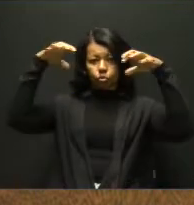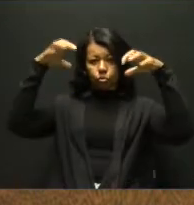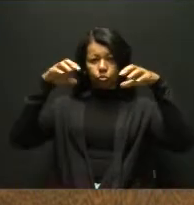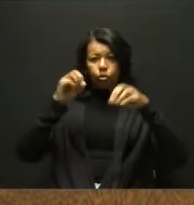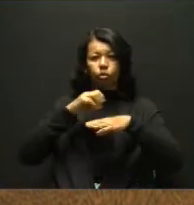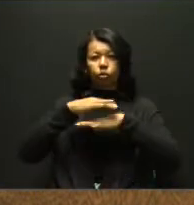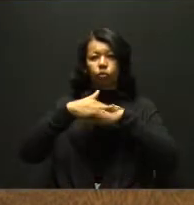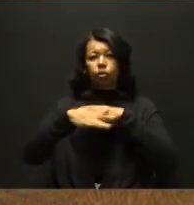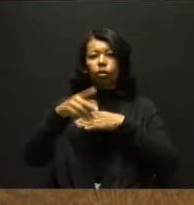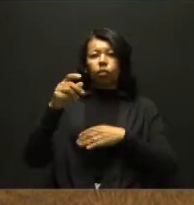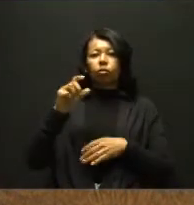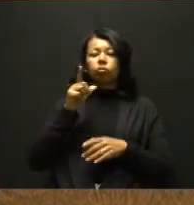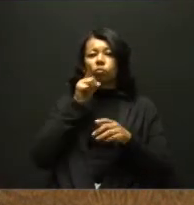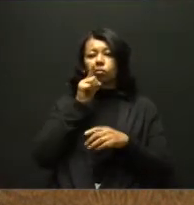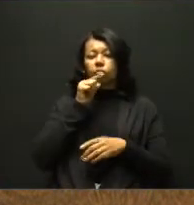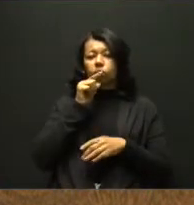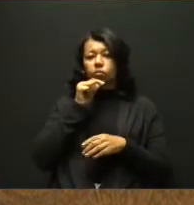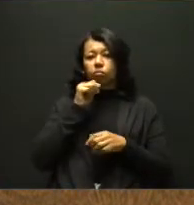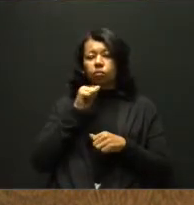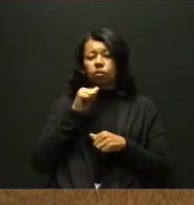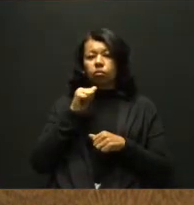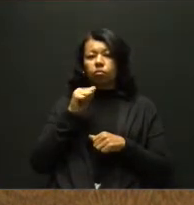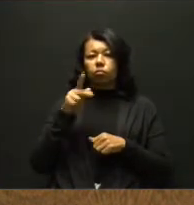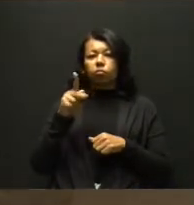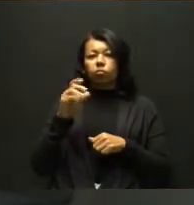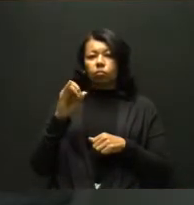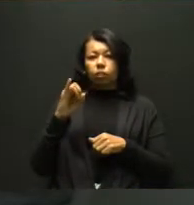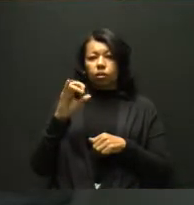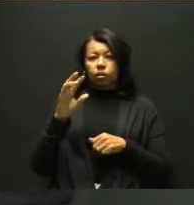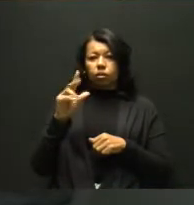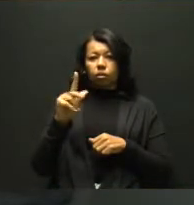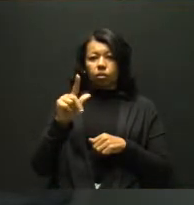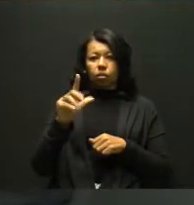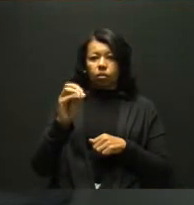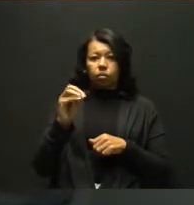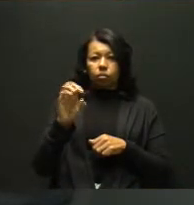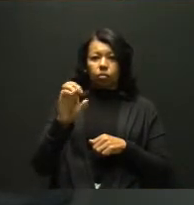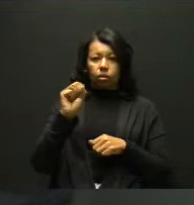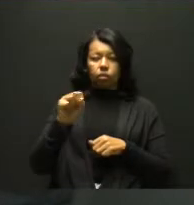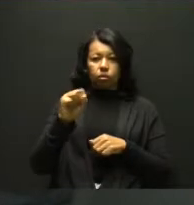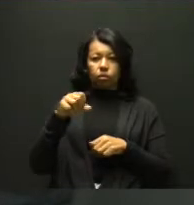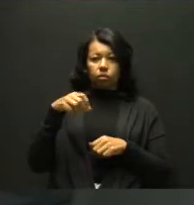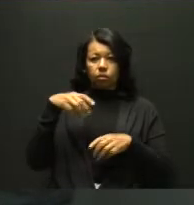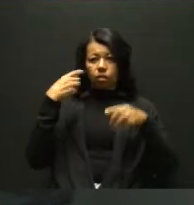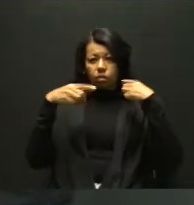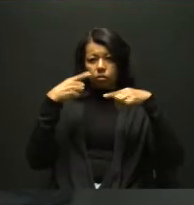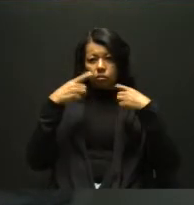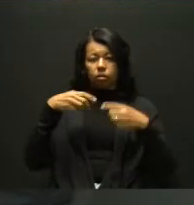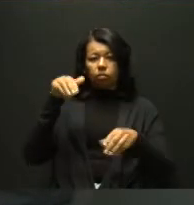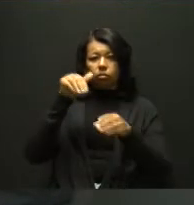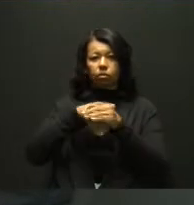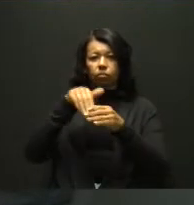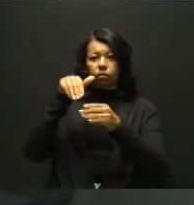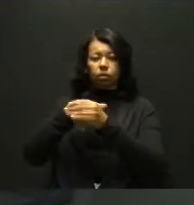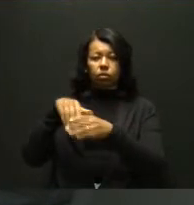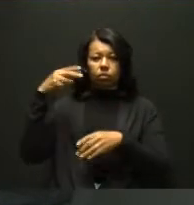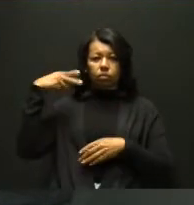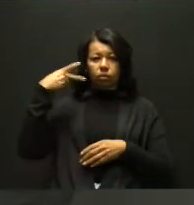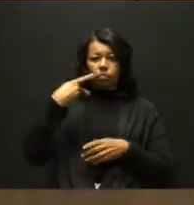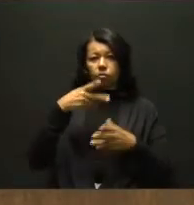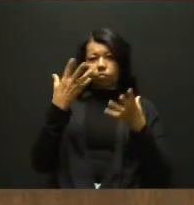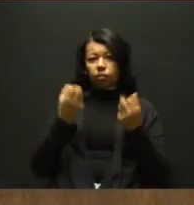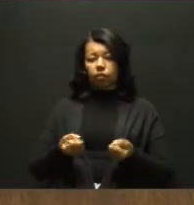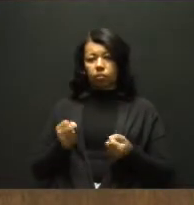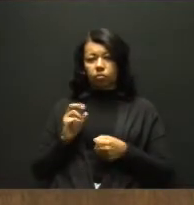transbordamento do rio pilões e dá outras providências em discussão e votação os vereadores que